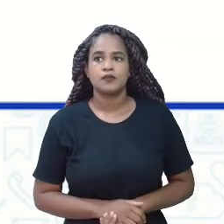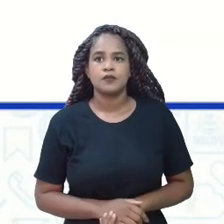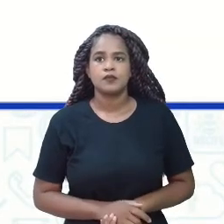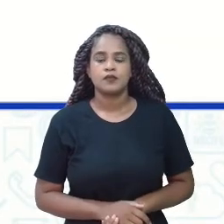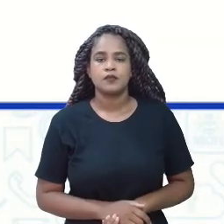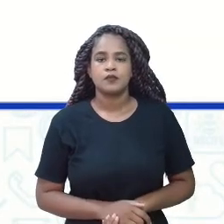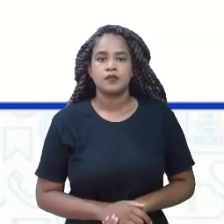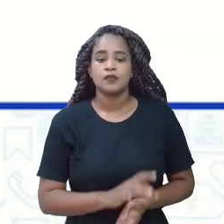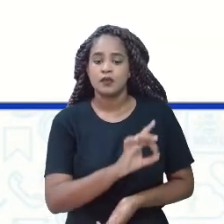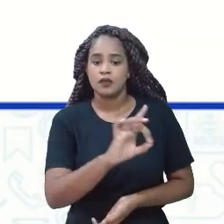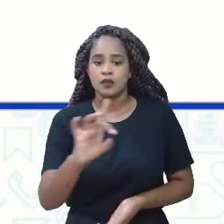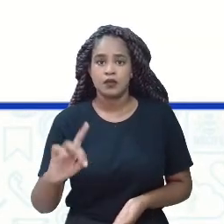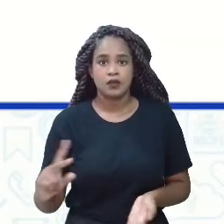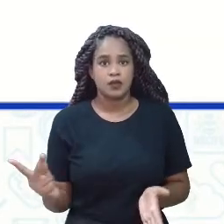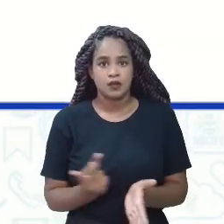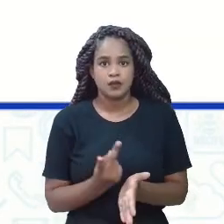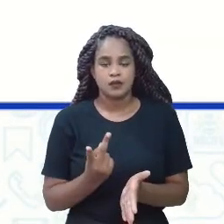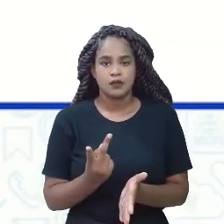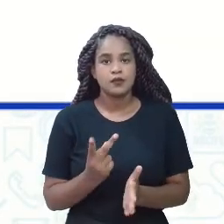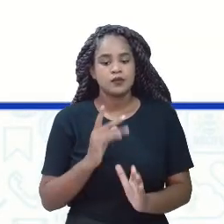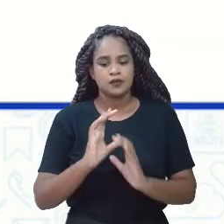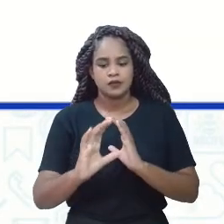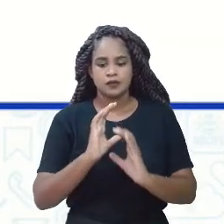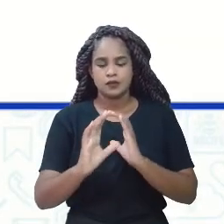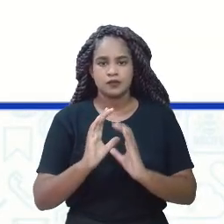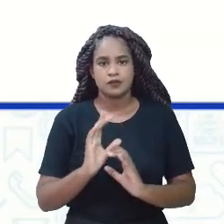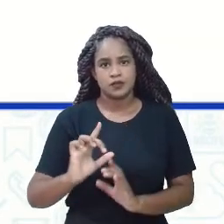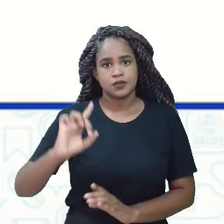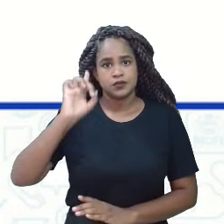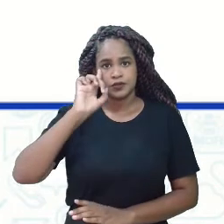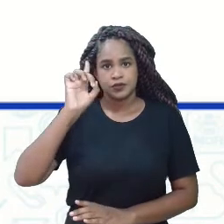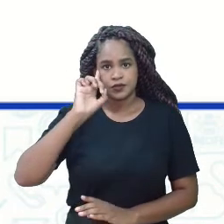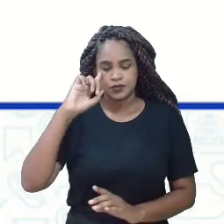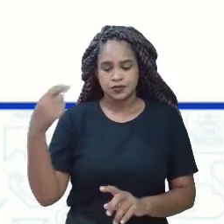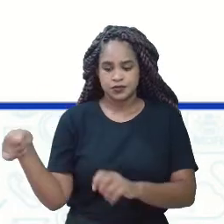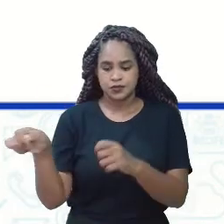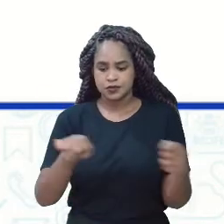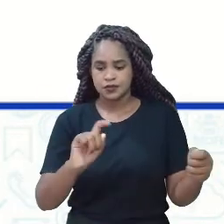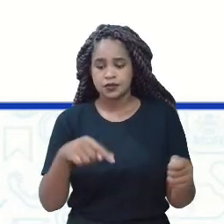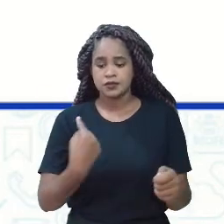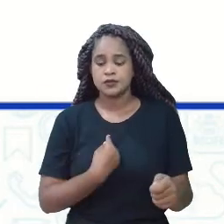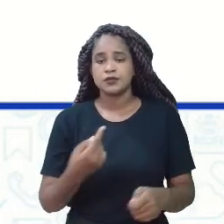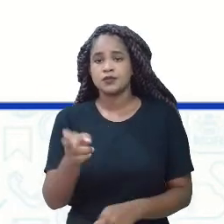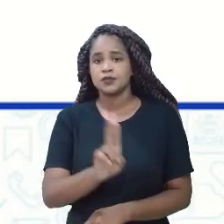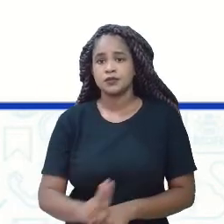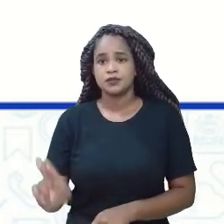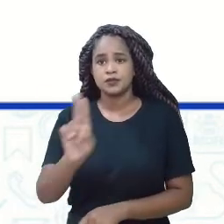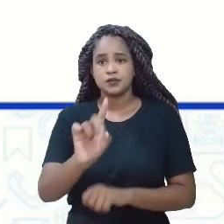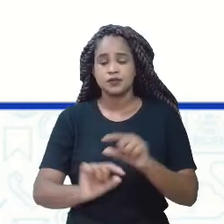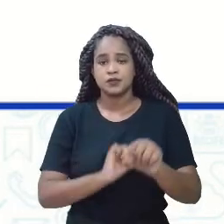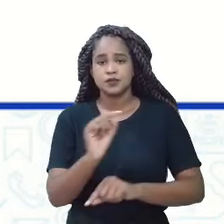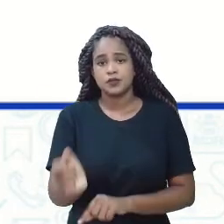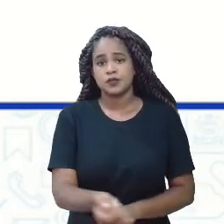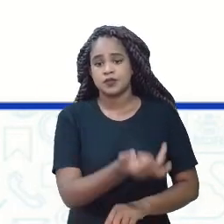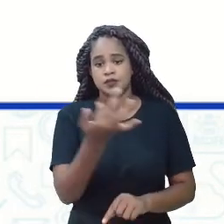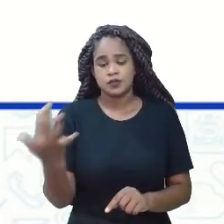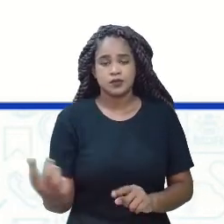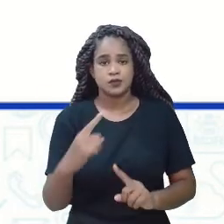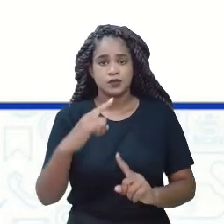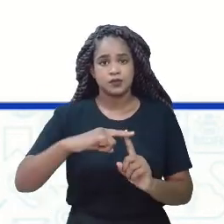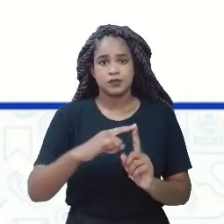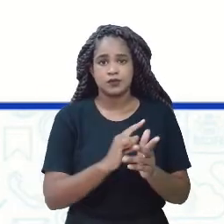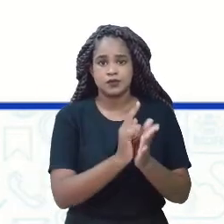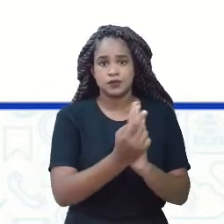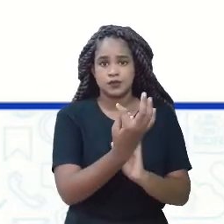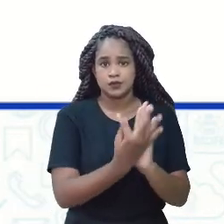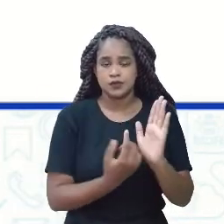das situações de comunicação que ocorre no nosso dia a dia, utilizamos algum gênero textual,